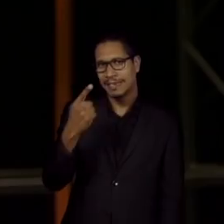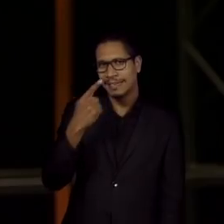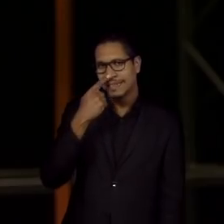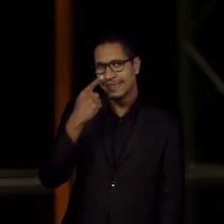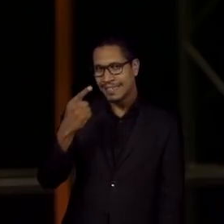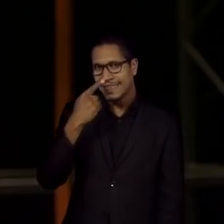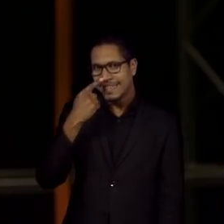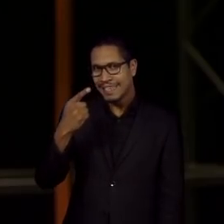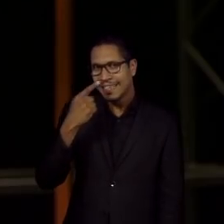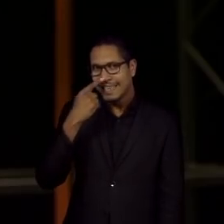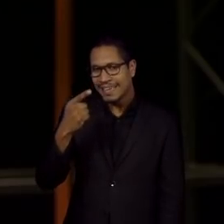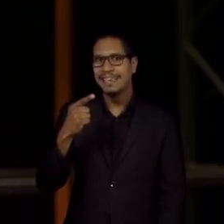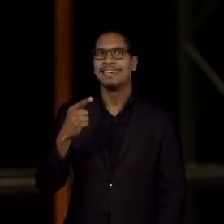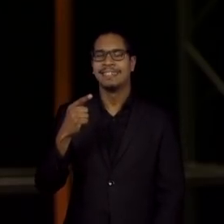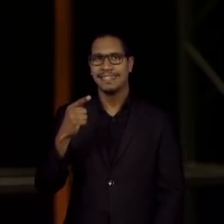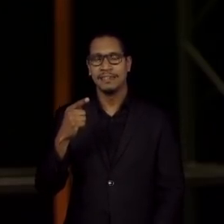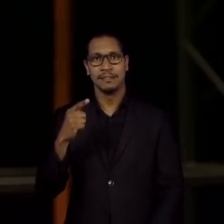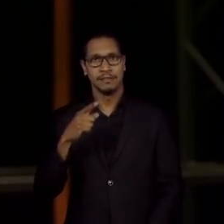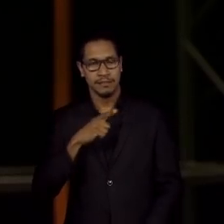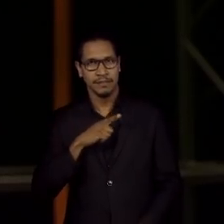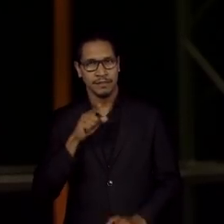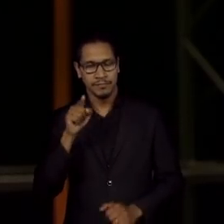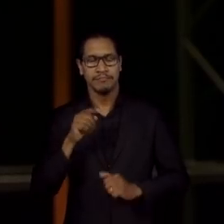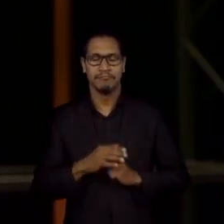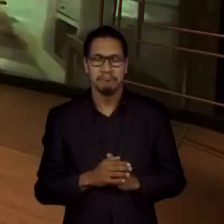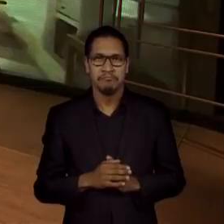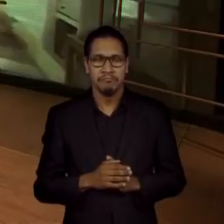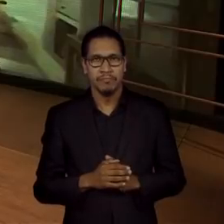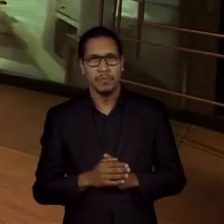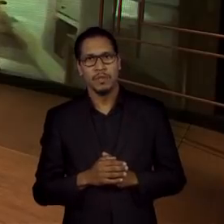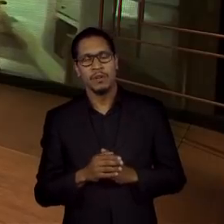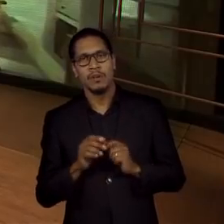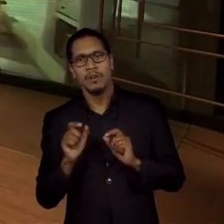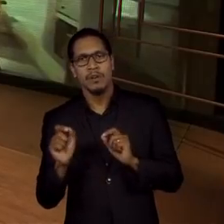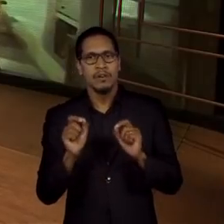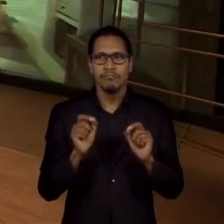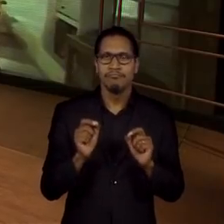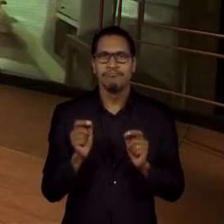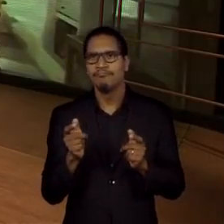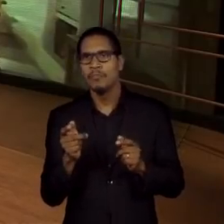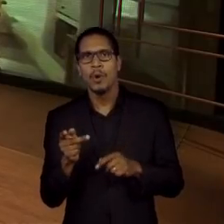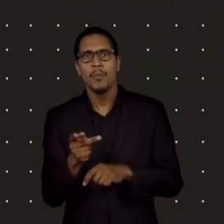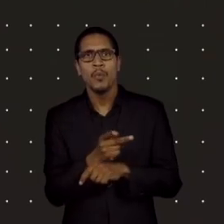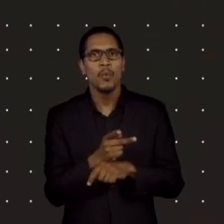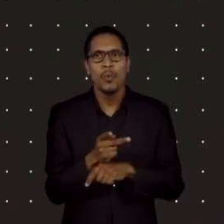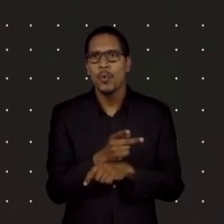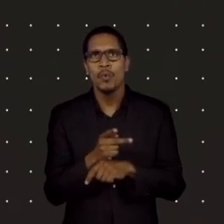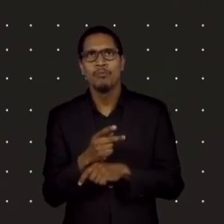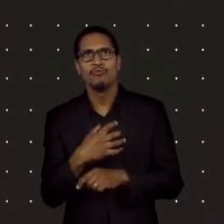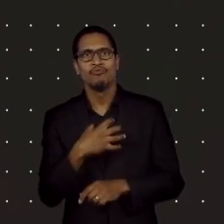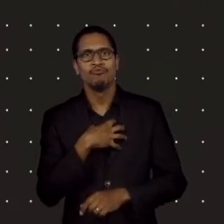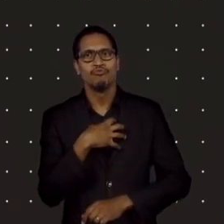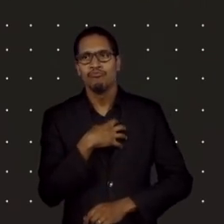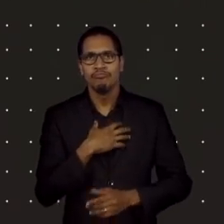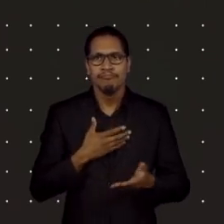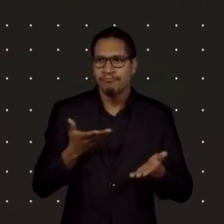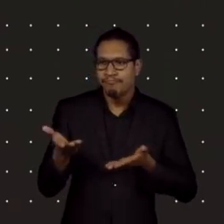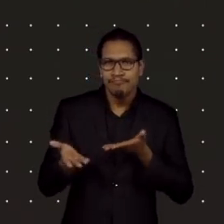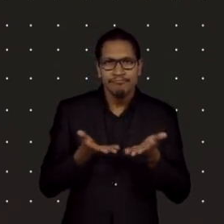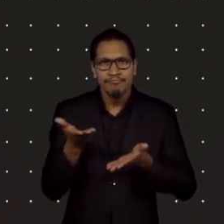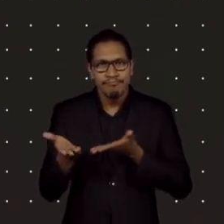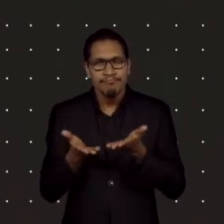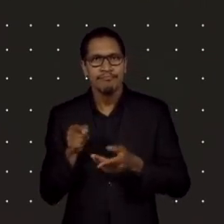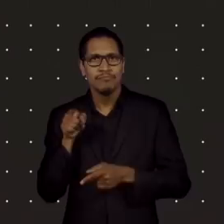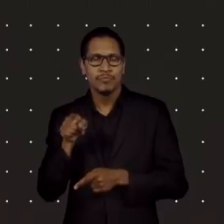problema na cadeira de rodas e tal, e lá nós estávamos procurar uma forma de um tratamento